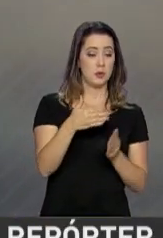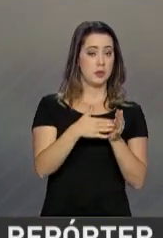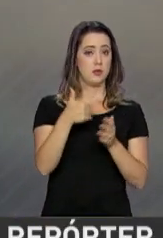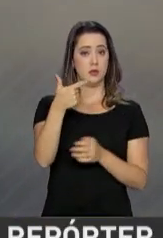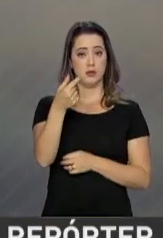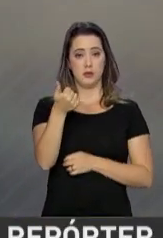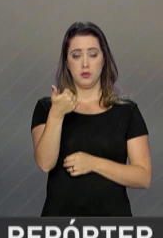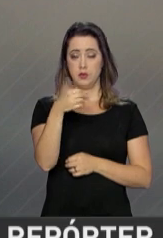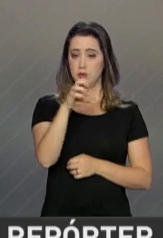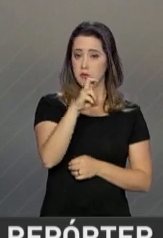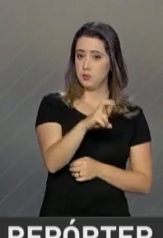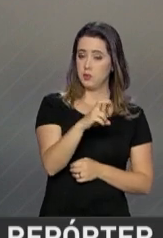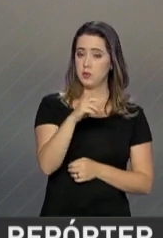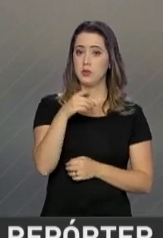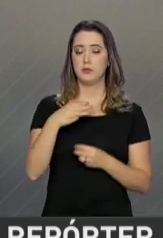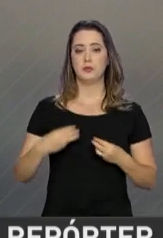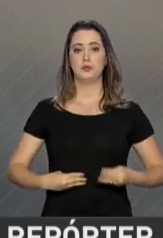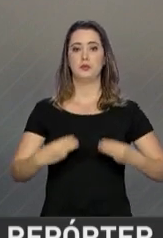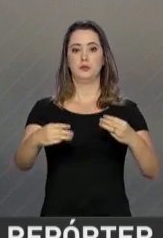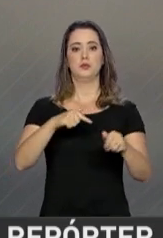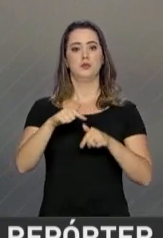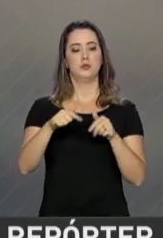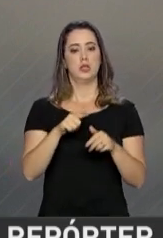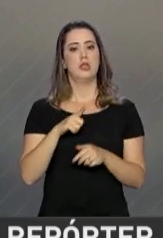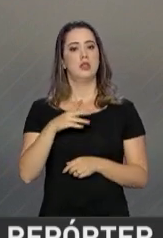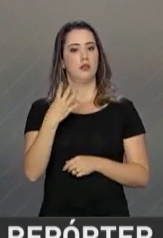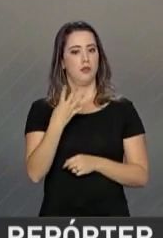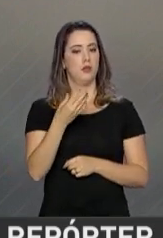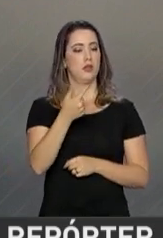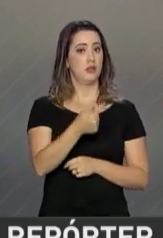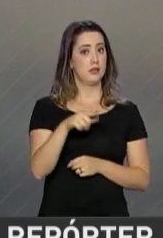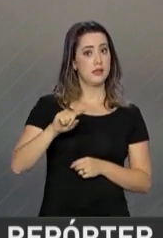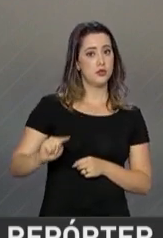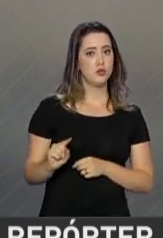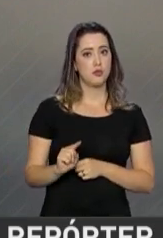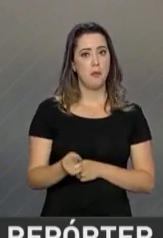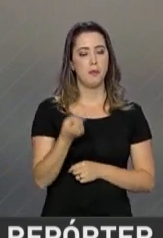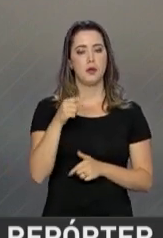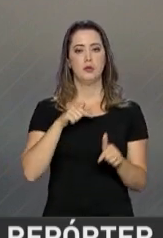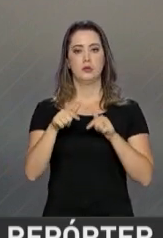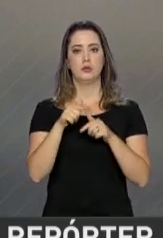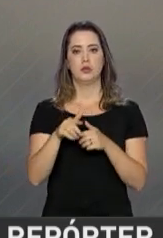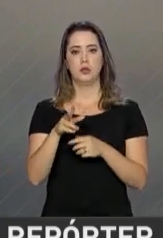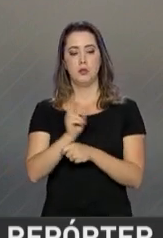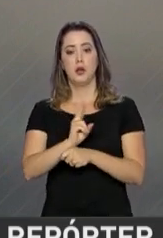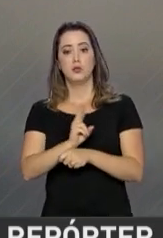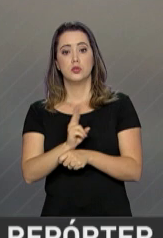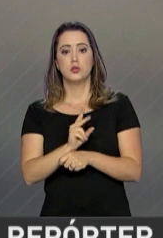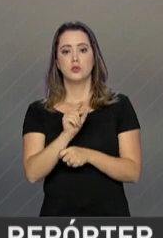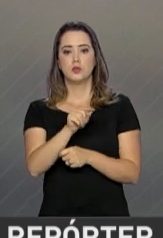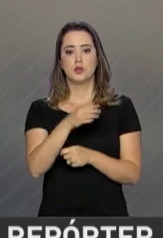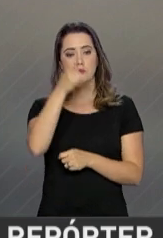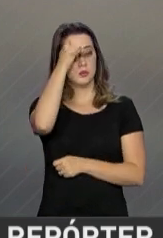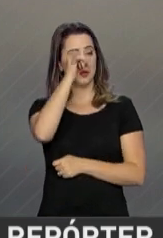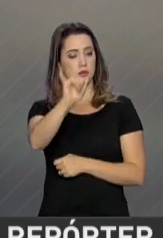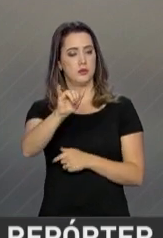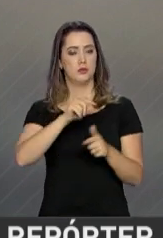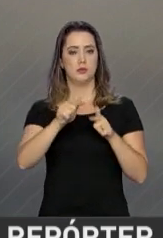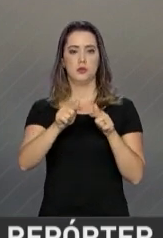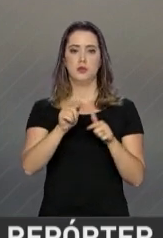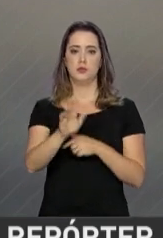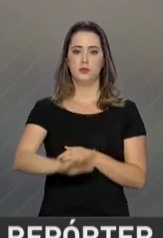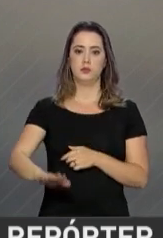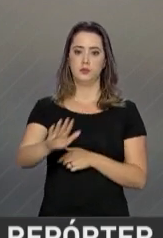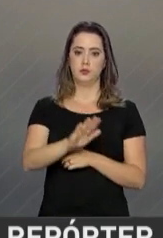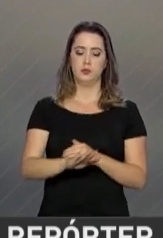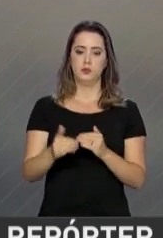o ministério do trabalho realizou quase 47 mil ações fiscais de combate ao trabalho infantil o que levou ao afastamento de mais de